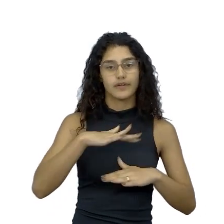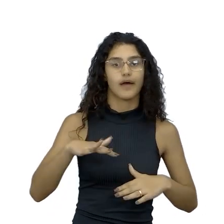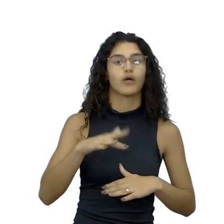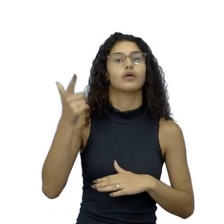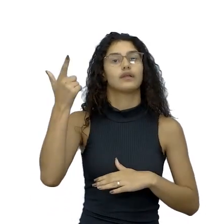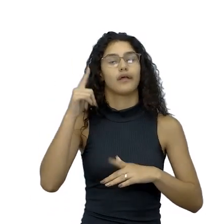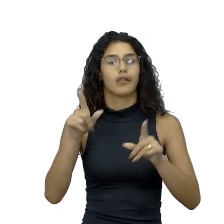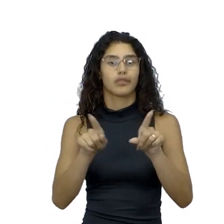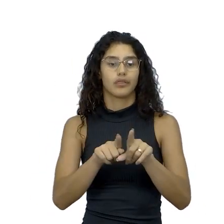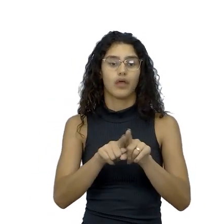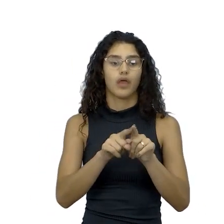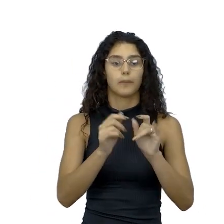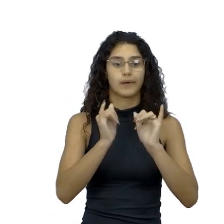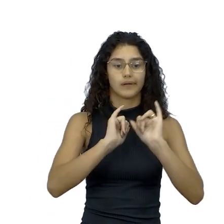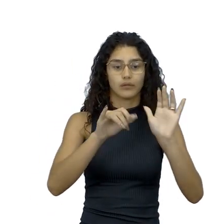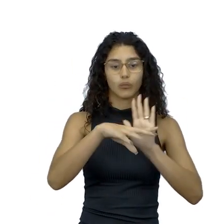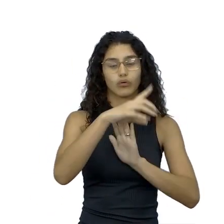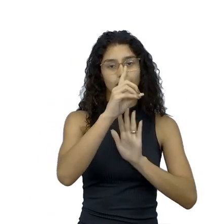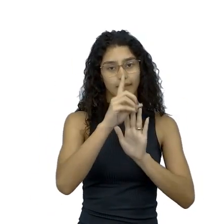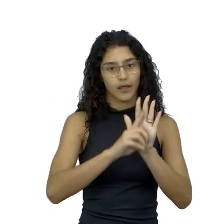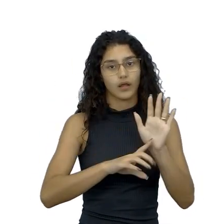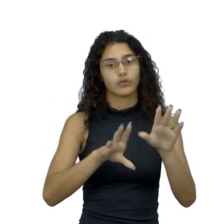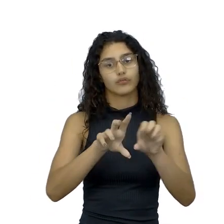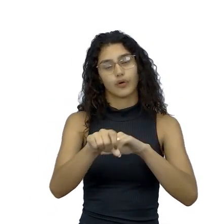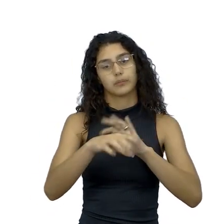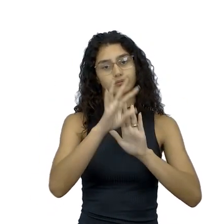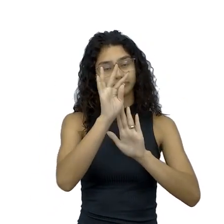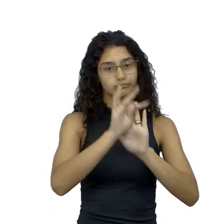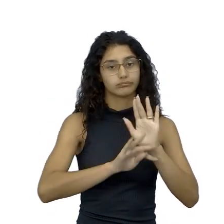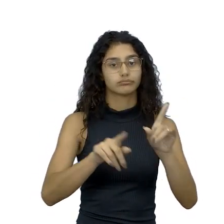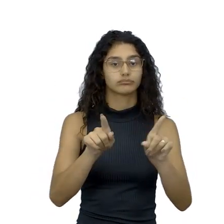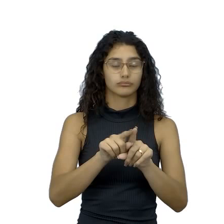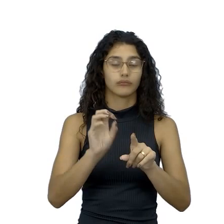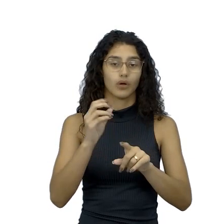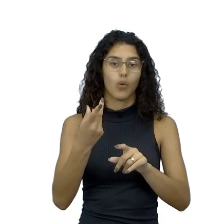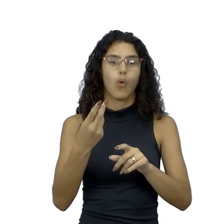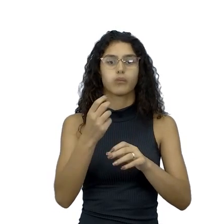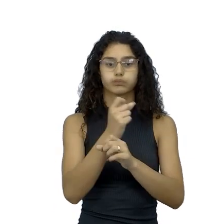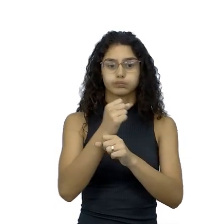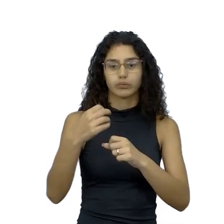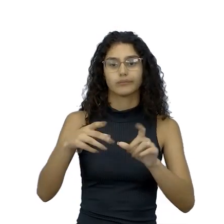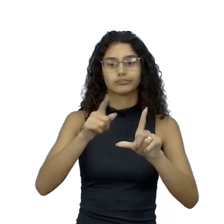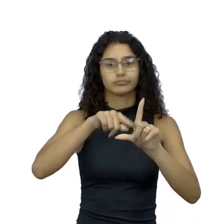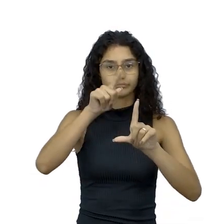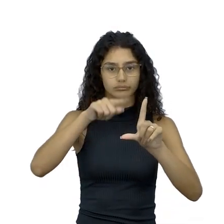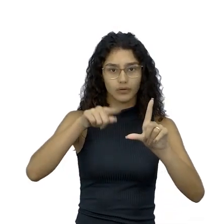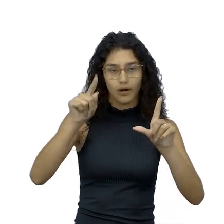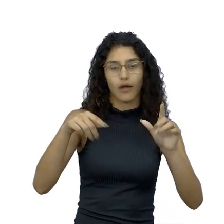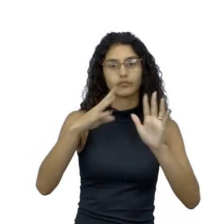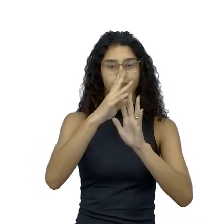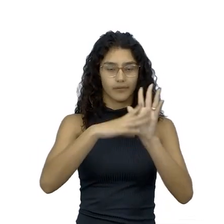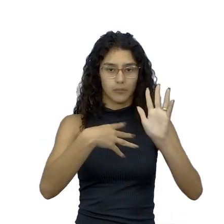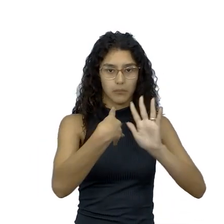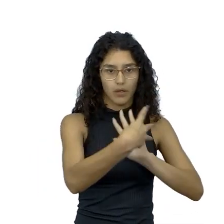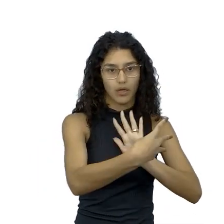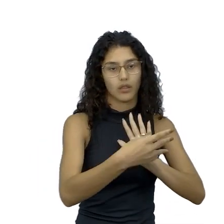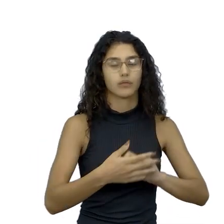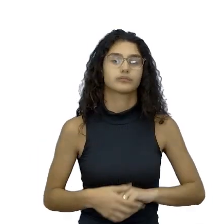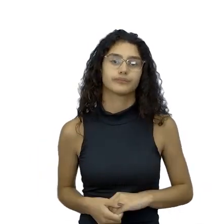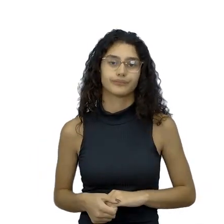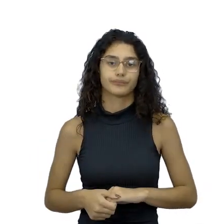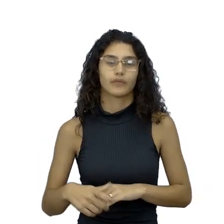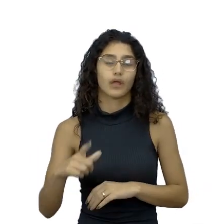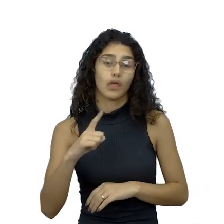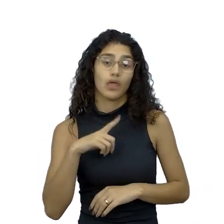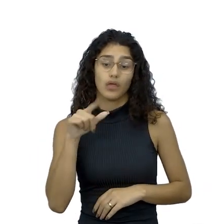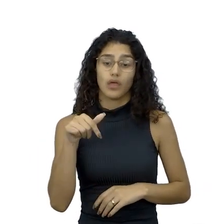considerando apresentação de dados, né, forma de texto, ou equações, ou gráficos, ou tabelas, tá bom? Que